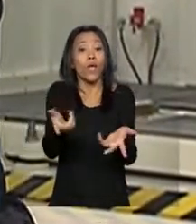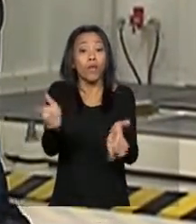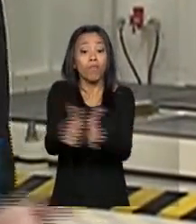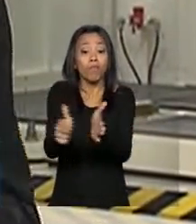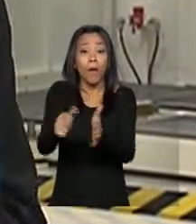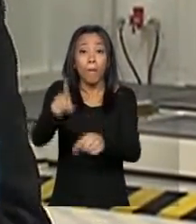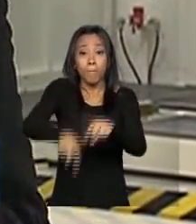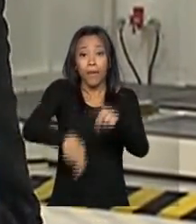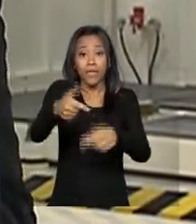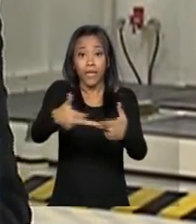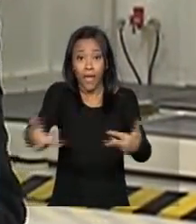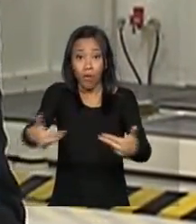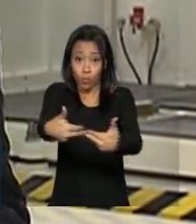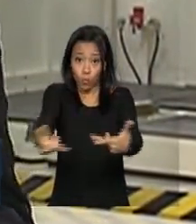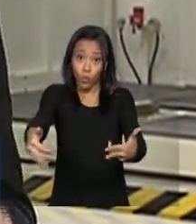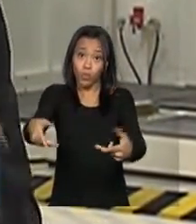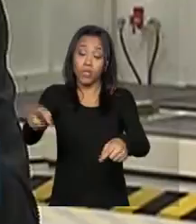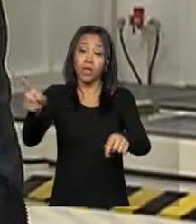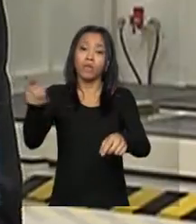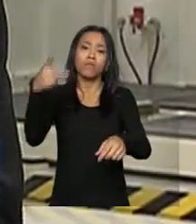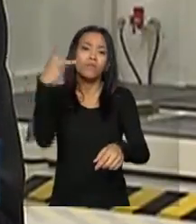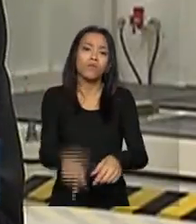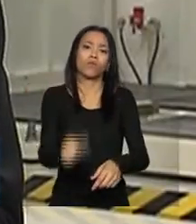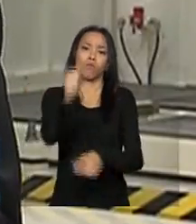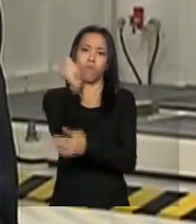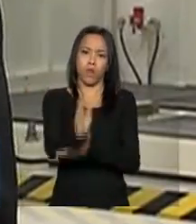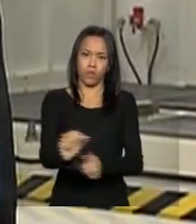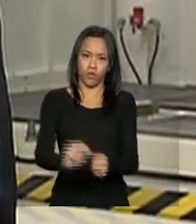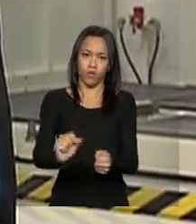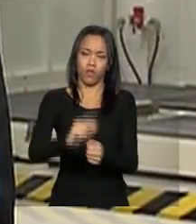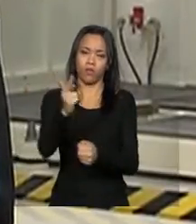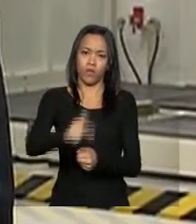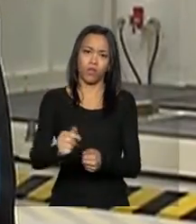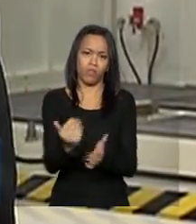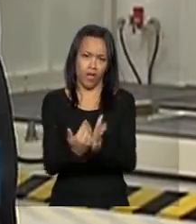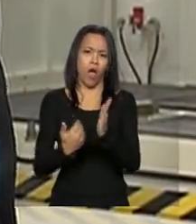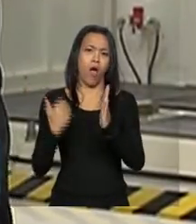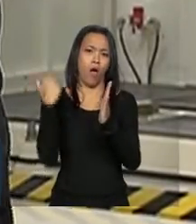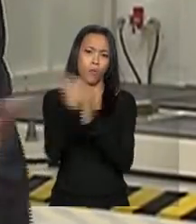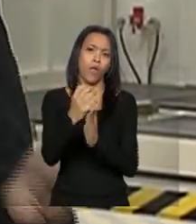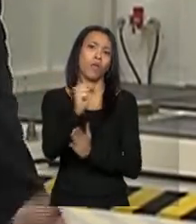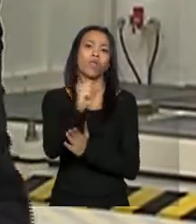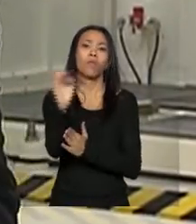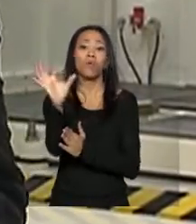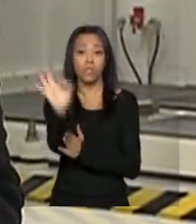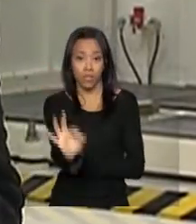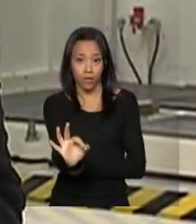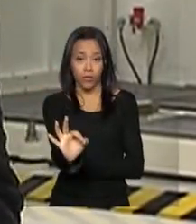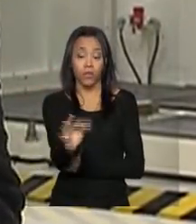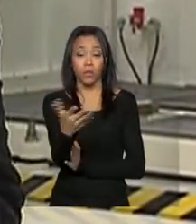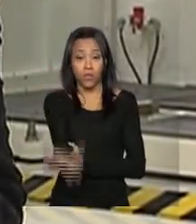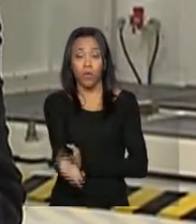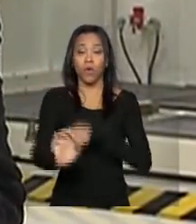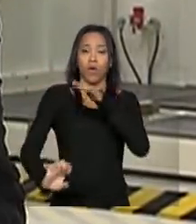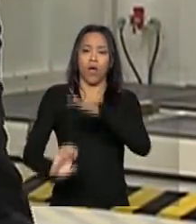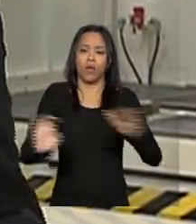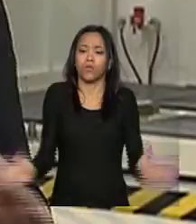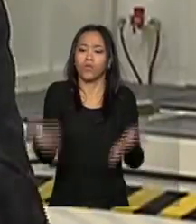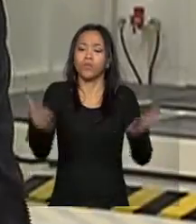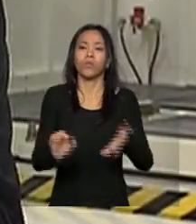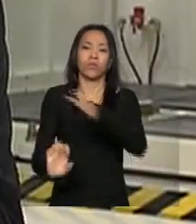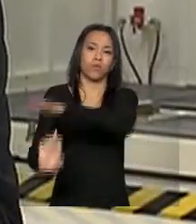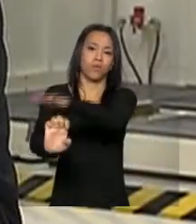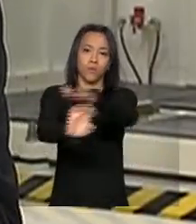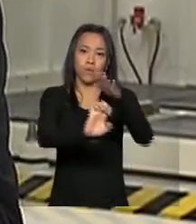nacional, percentual que deve aumentar para 80% nos próximos meses. Além do desenvolvimento da indústria nacional, o